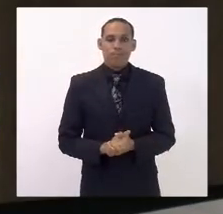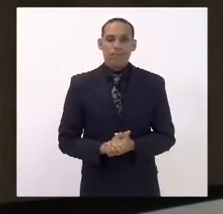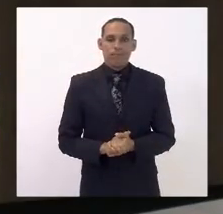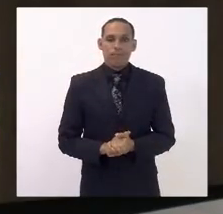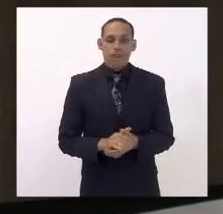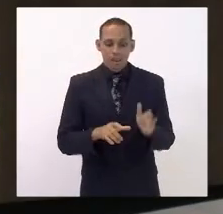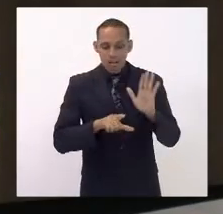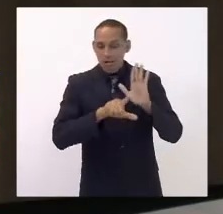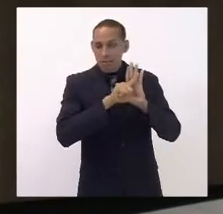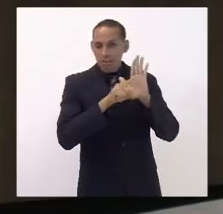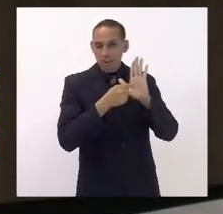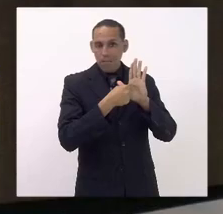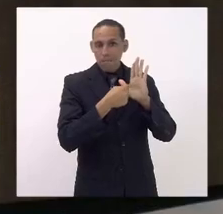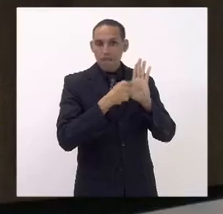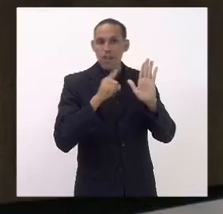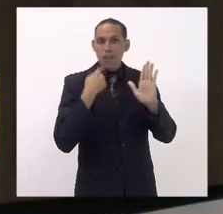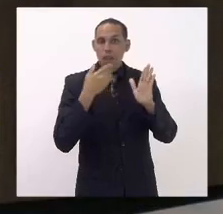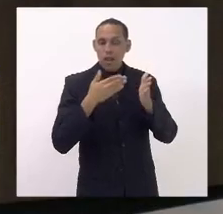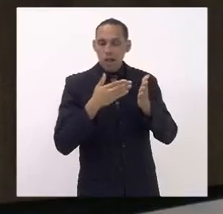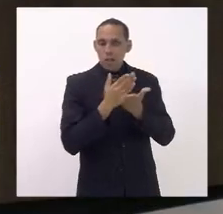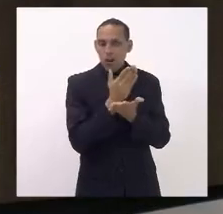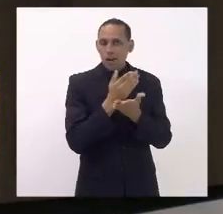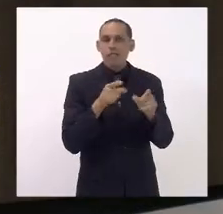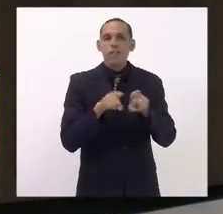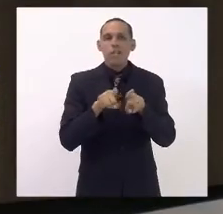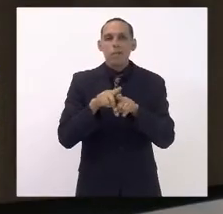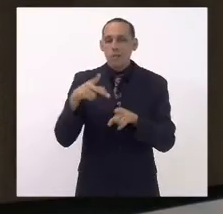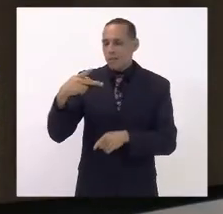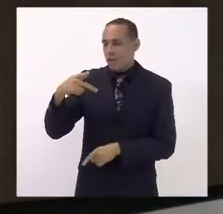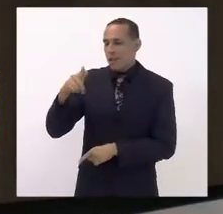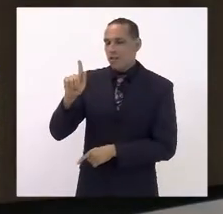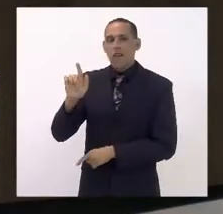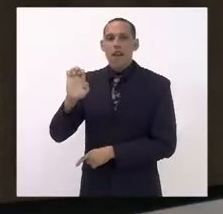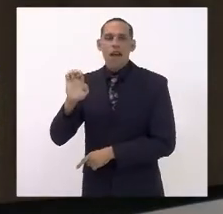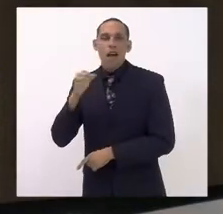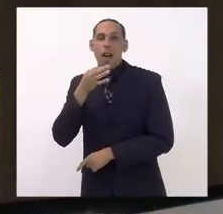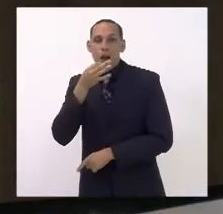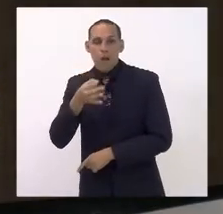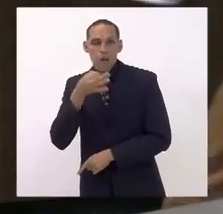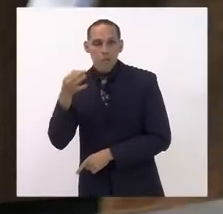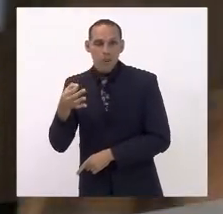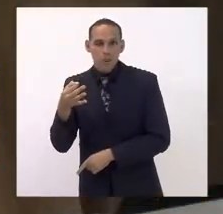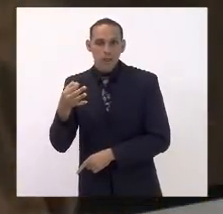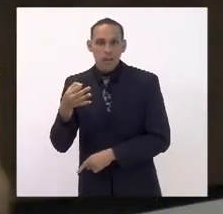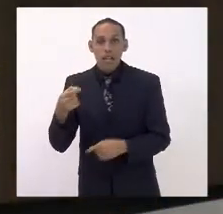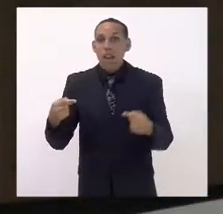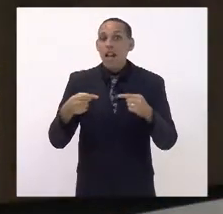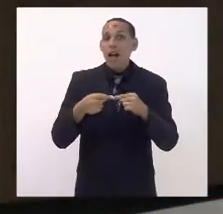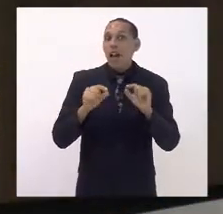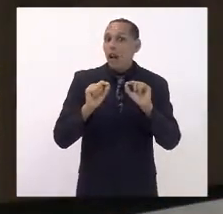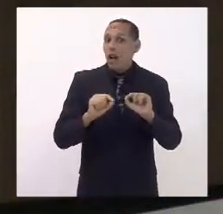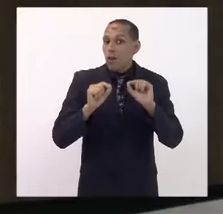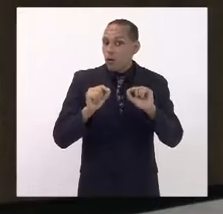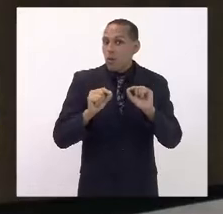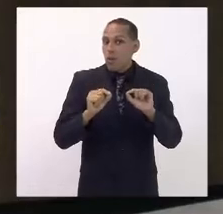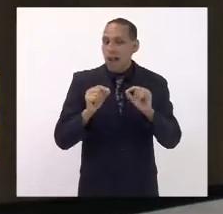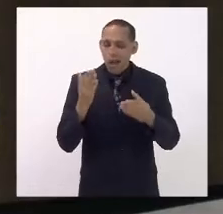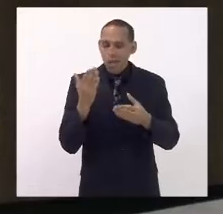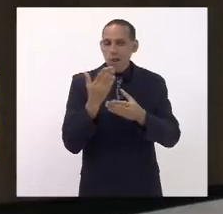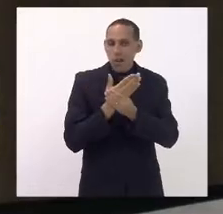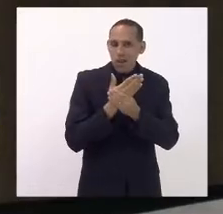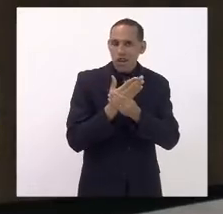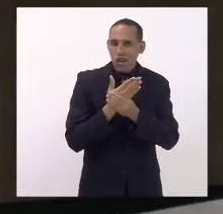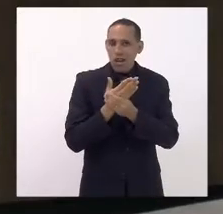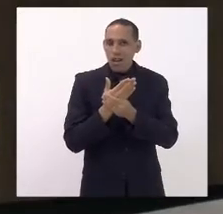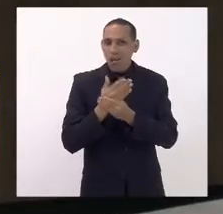da lei que aprovamos aqui e o parecer da PGE, no que tange o que diz respeito ao trânsito em julgado, é